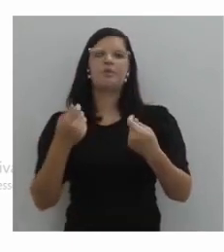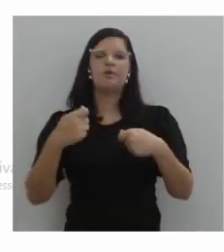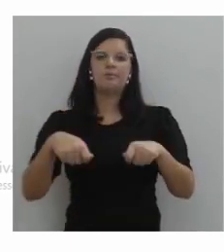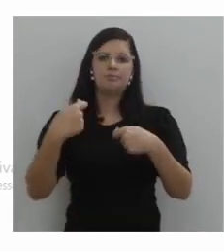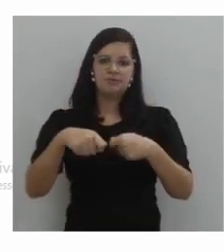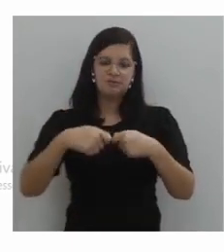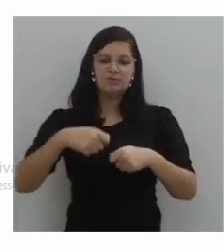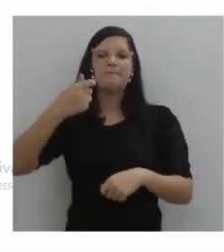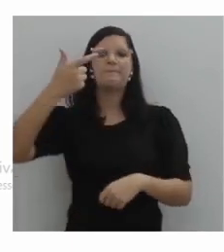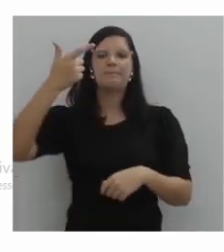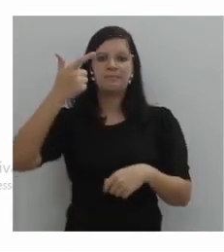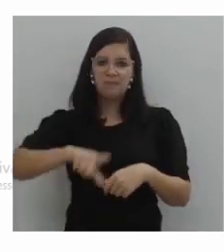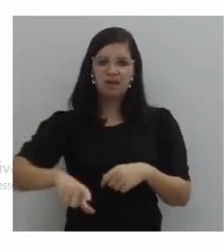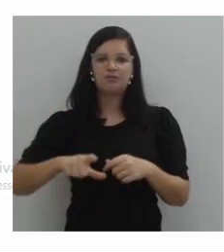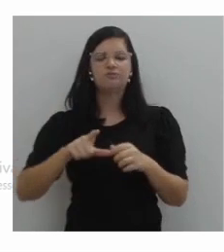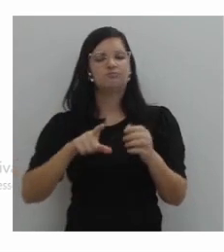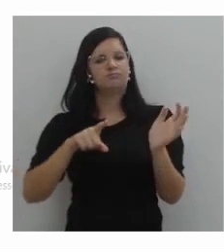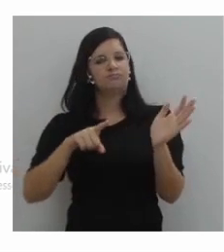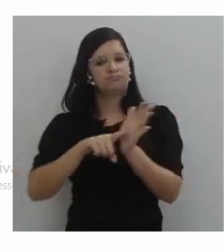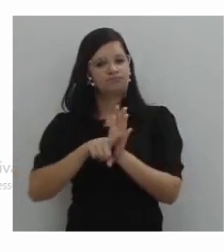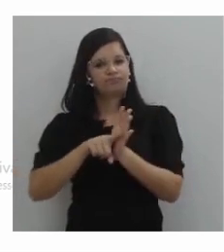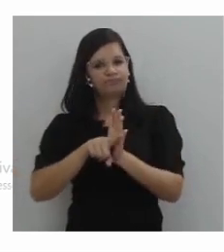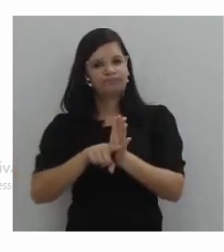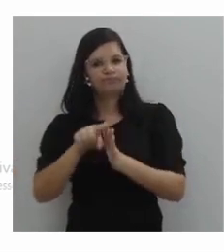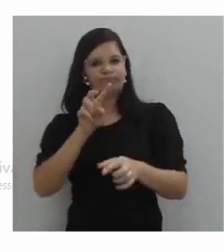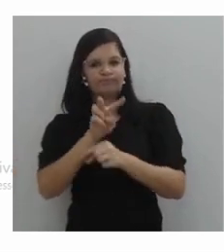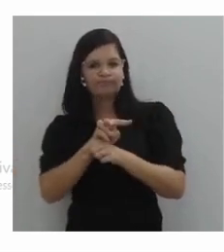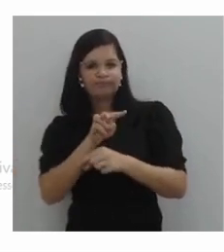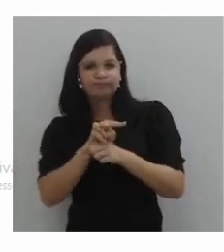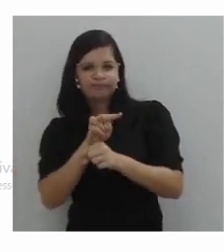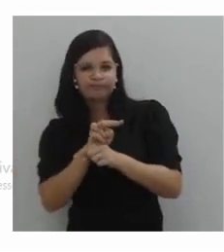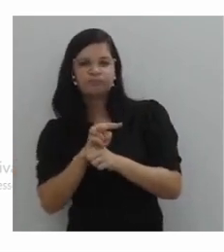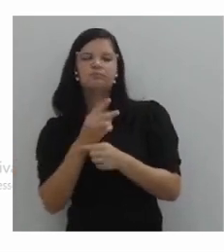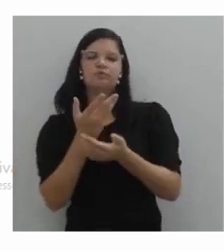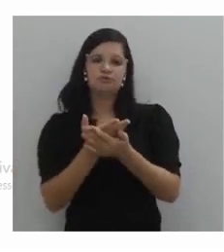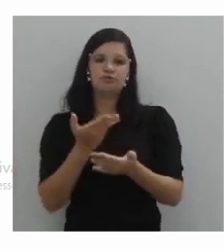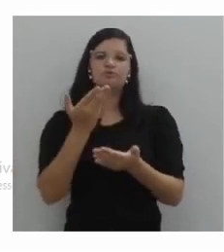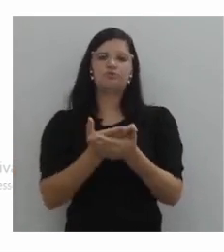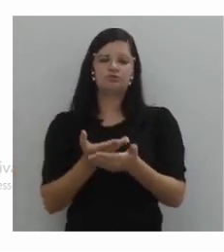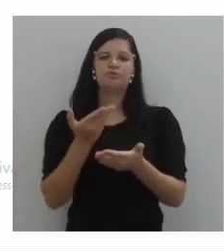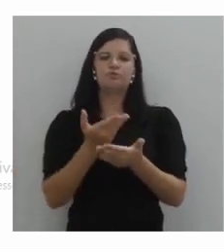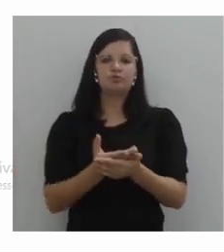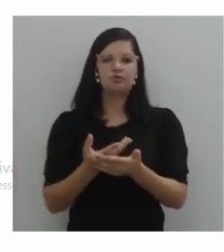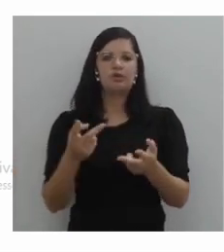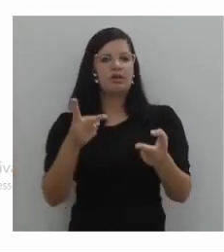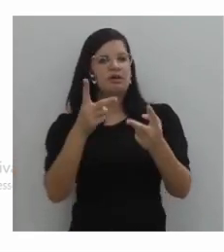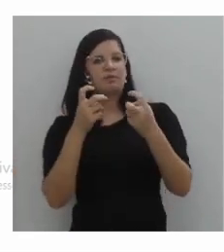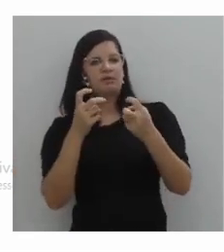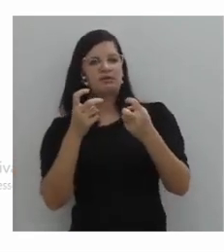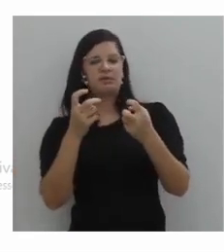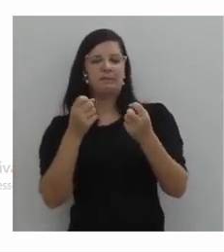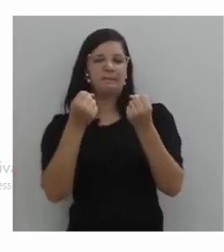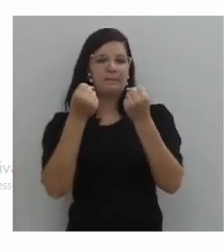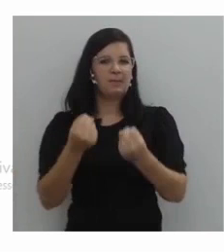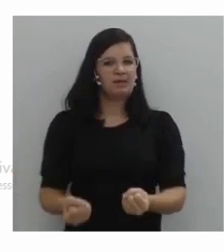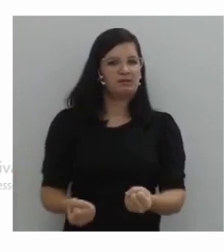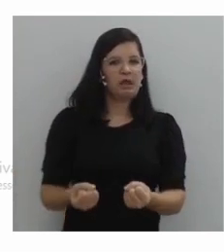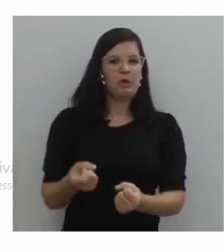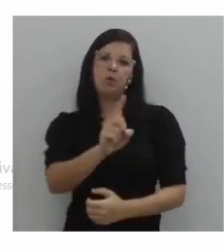precisa fazer mais monitoramentos, mais estudos para saber se não é mais extenso que